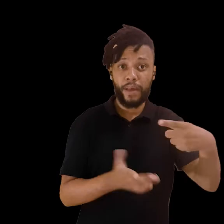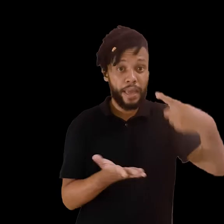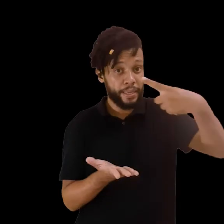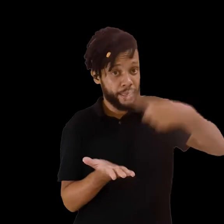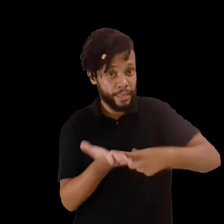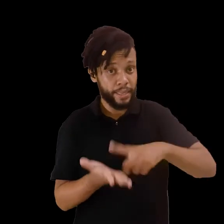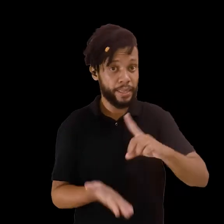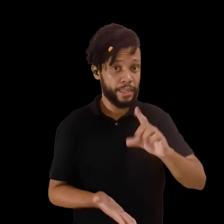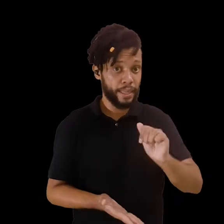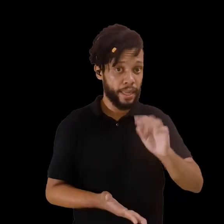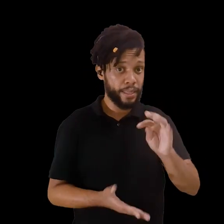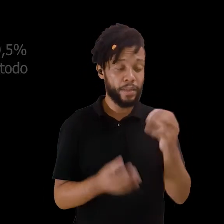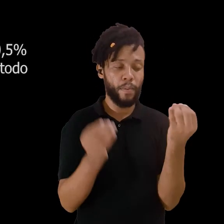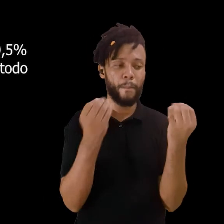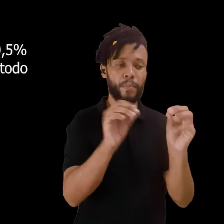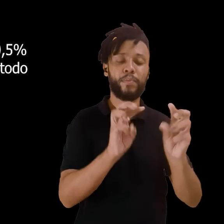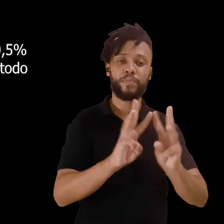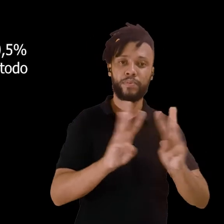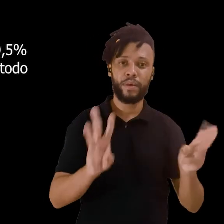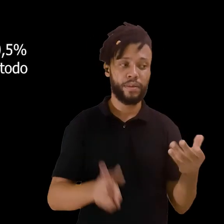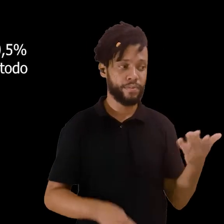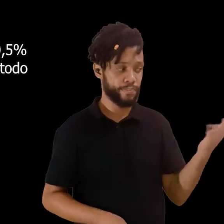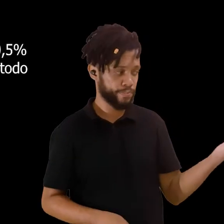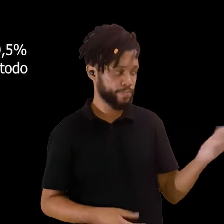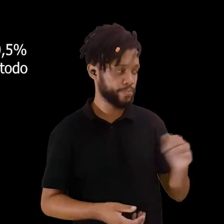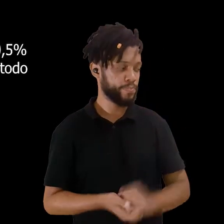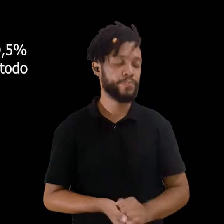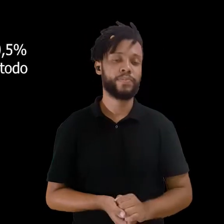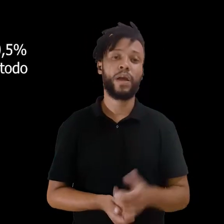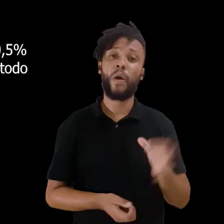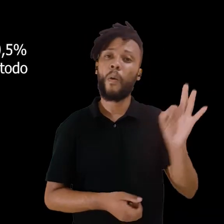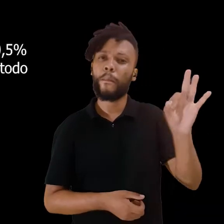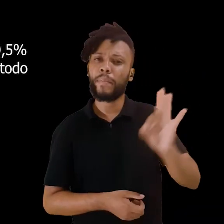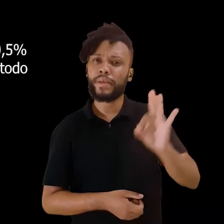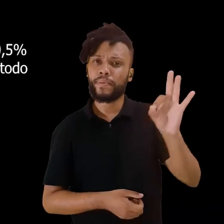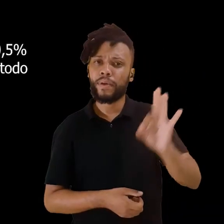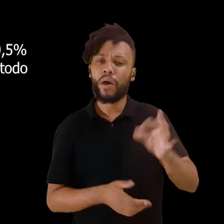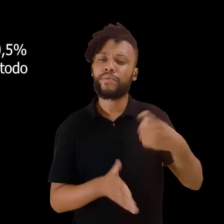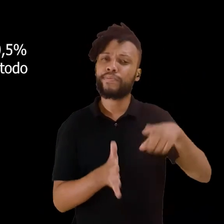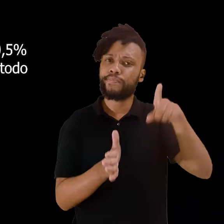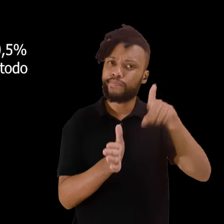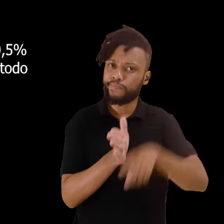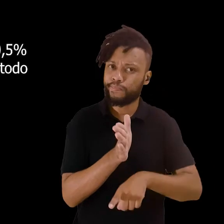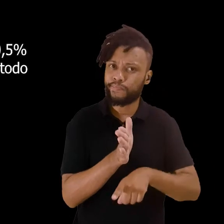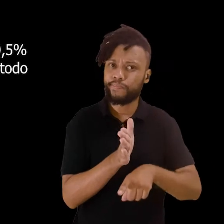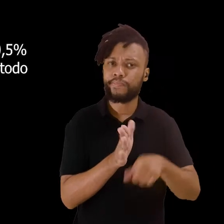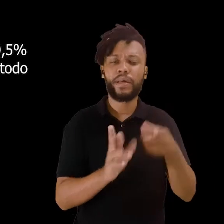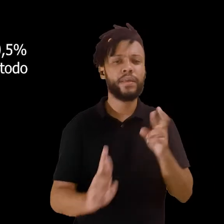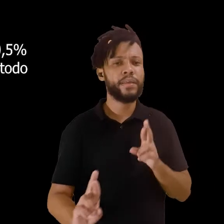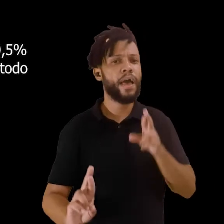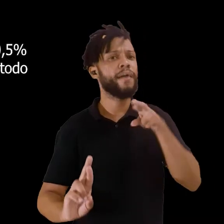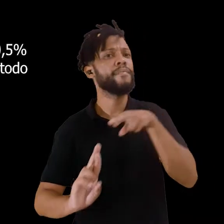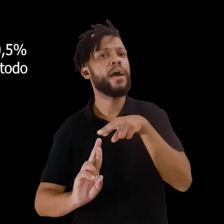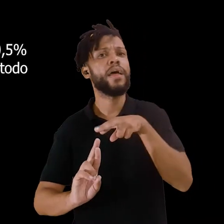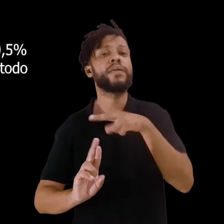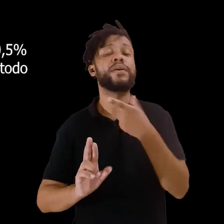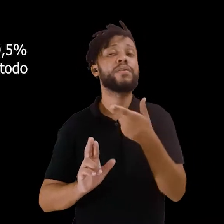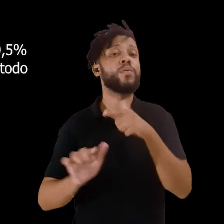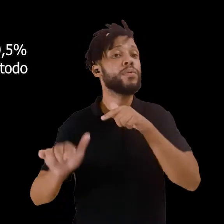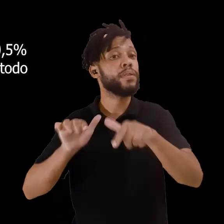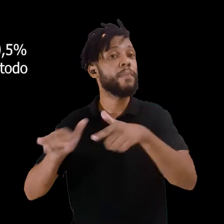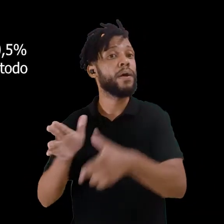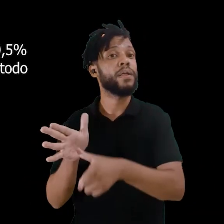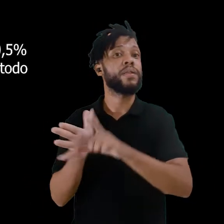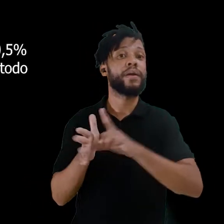site. O percentual da renúncia corresponde a essa faixa de arrecadação do ICMS do exercício anterior e é